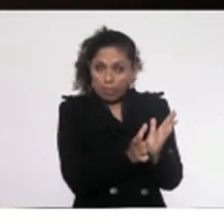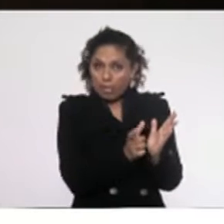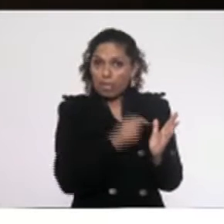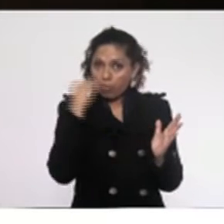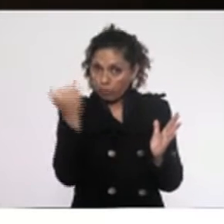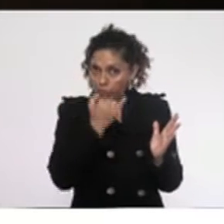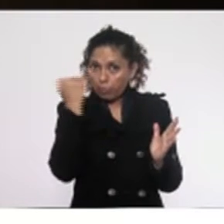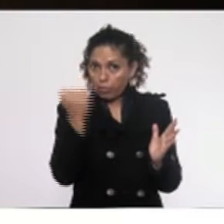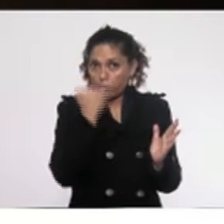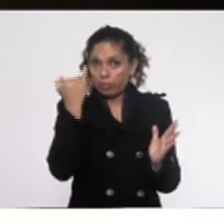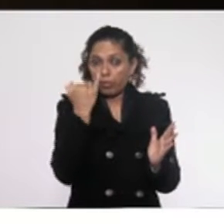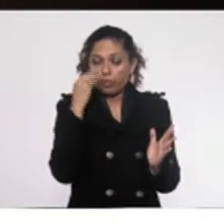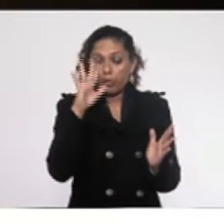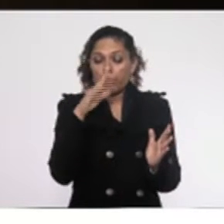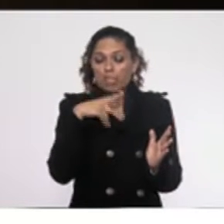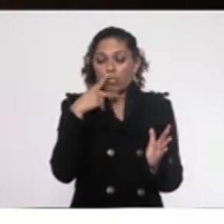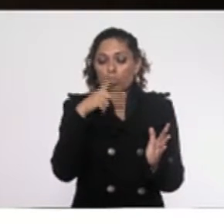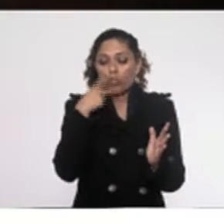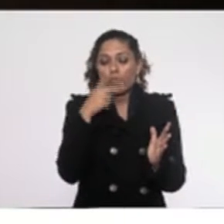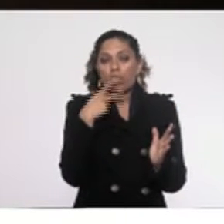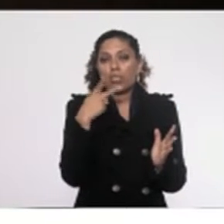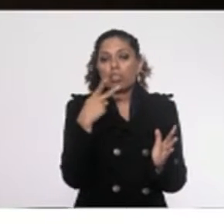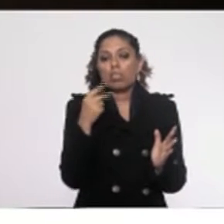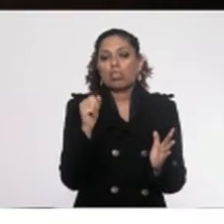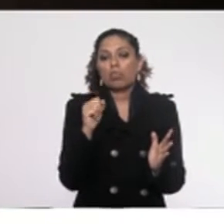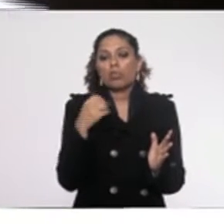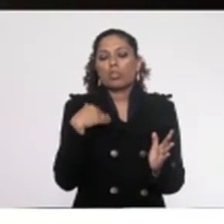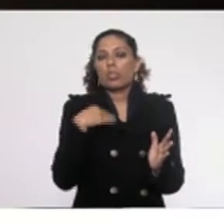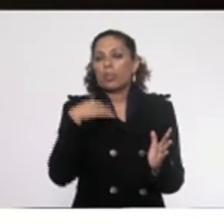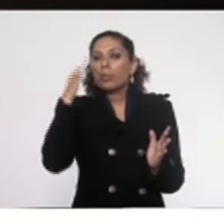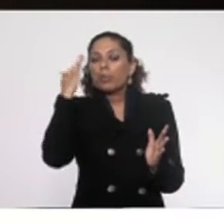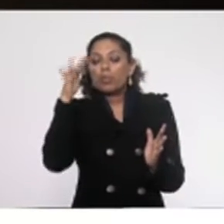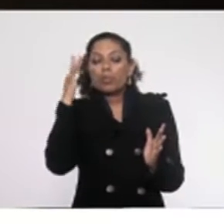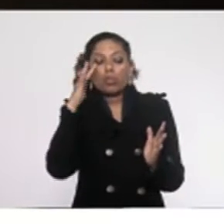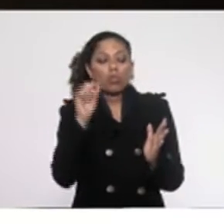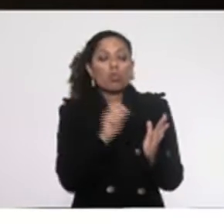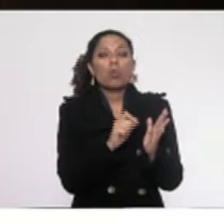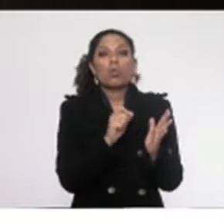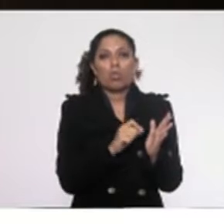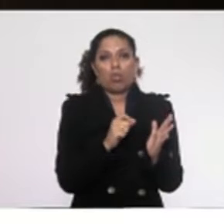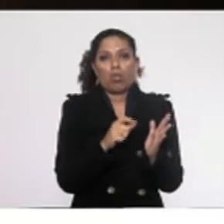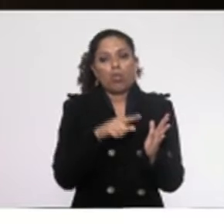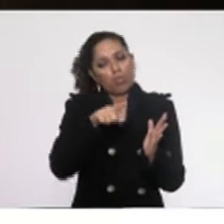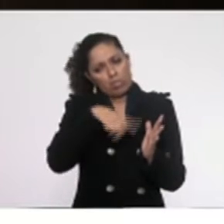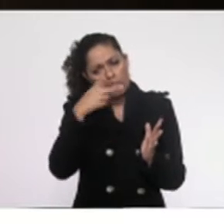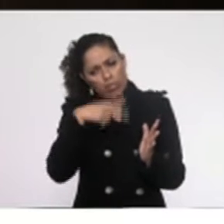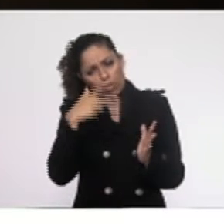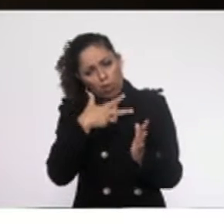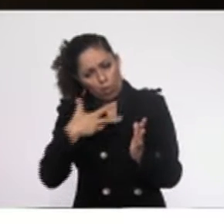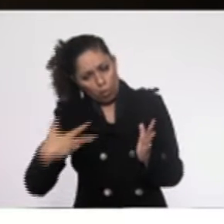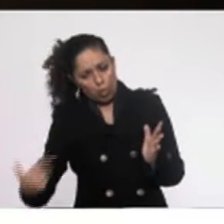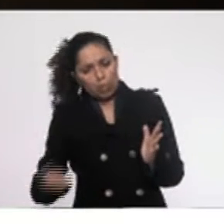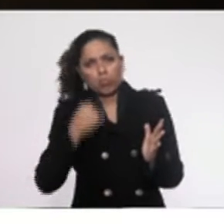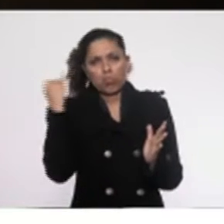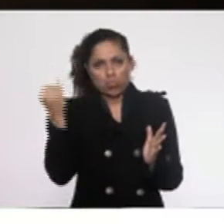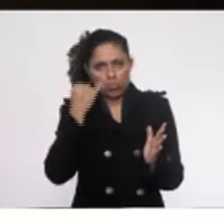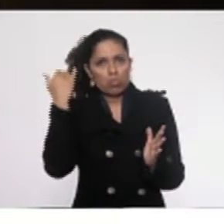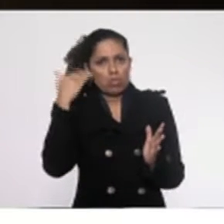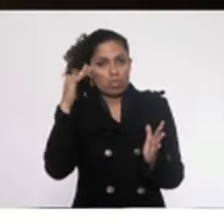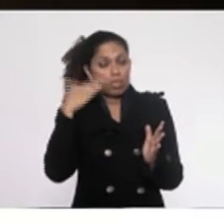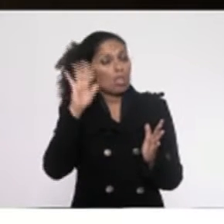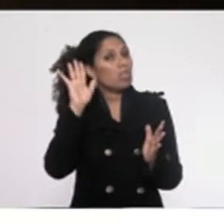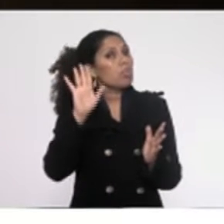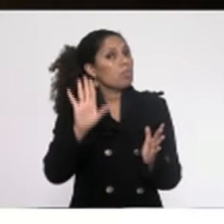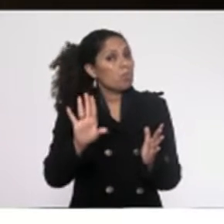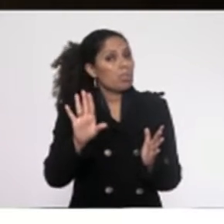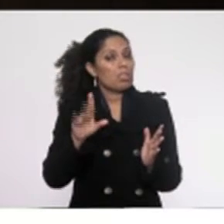ocorra, mas quando falamos na seguinte, eu compreendo as justificativas e o embasamento dado pelo deputado Luiz Paulo,